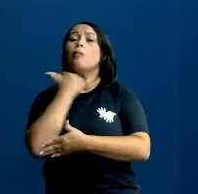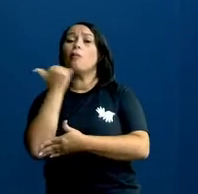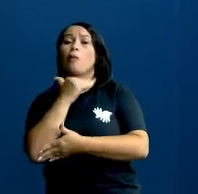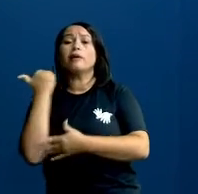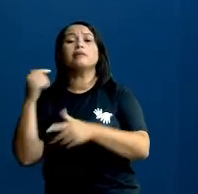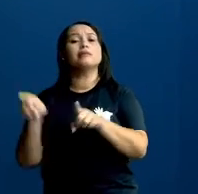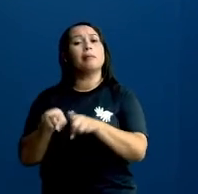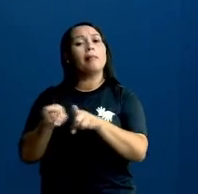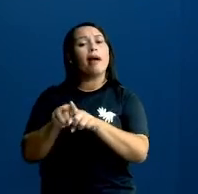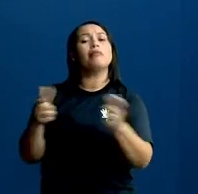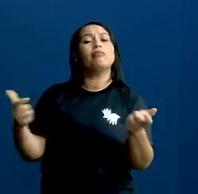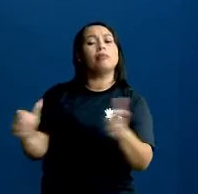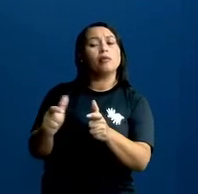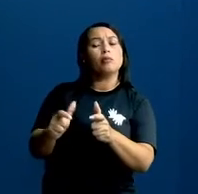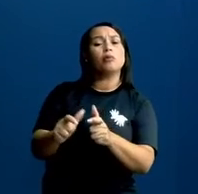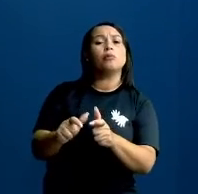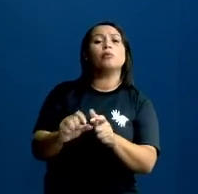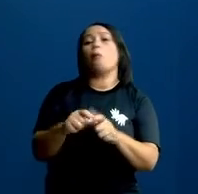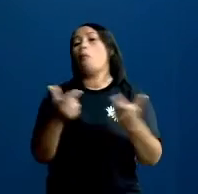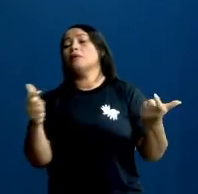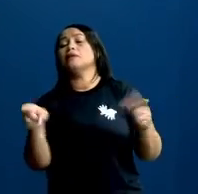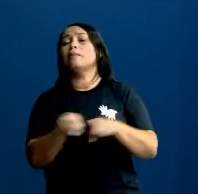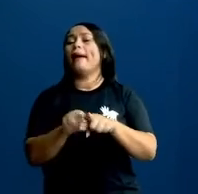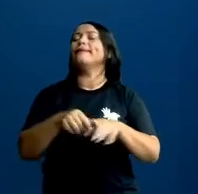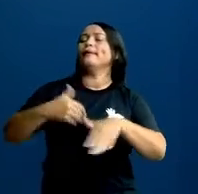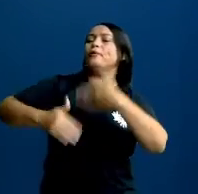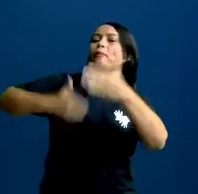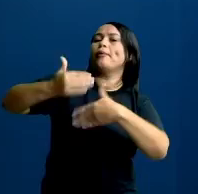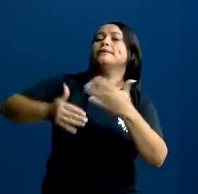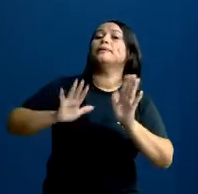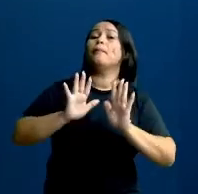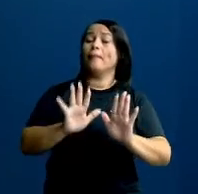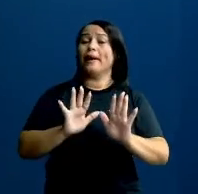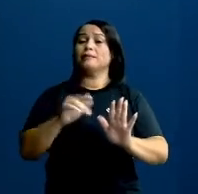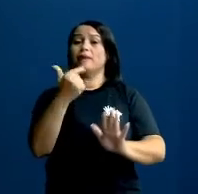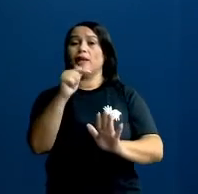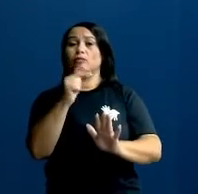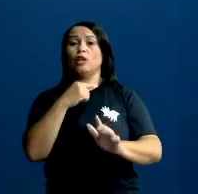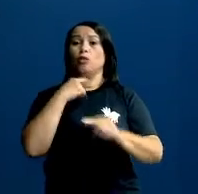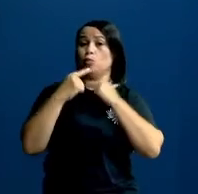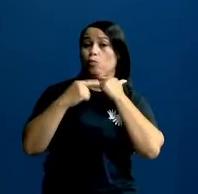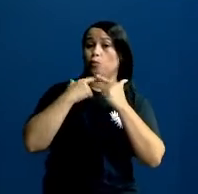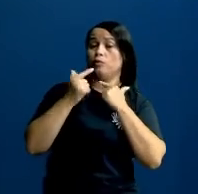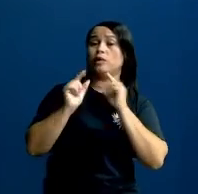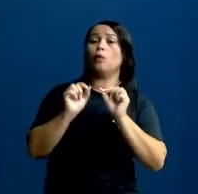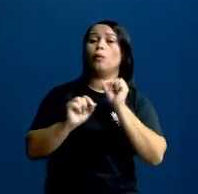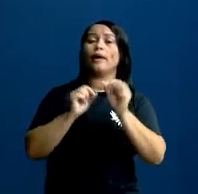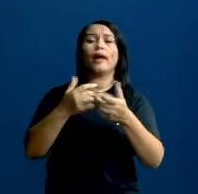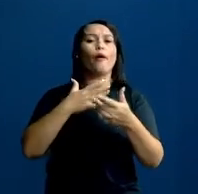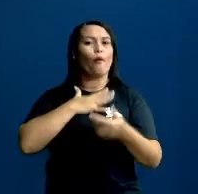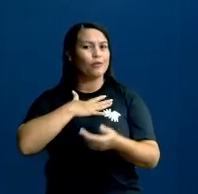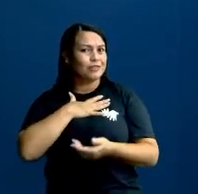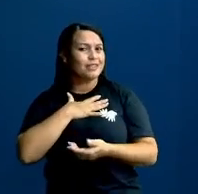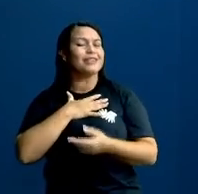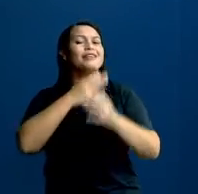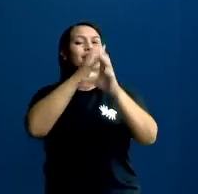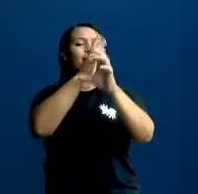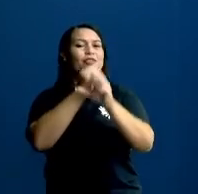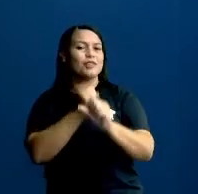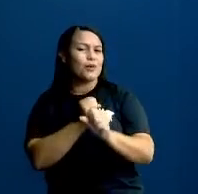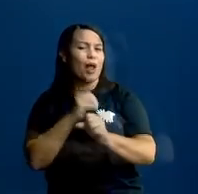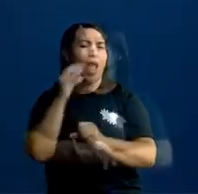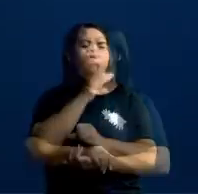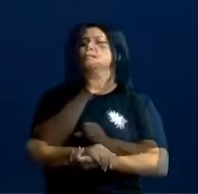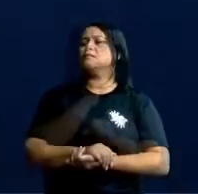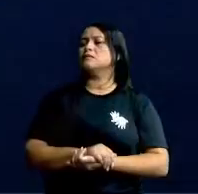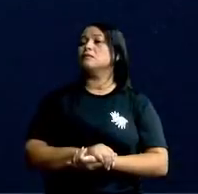mortalidade, e aí tem todo esse processo. Mas, para não restar dúvidas, eu gostaria de fazer esse cálculo rapidinho